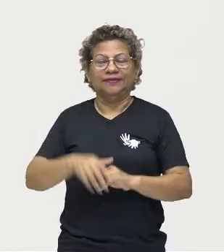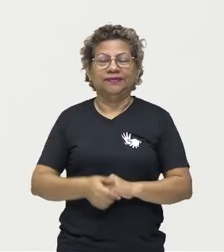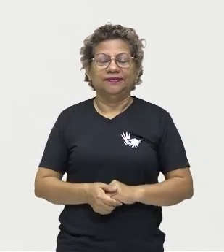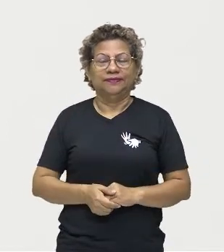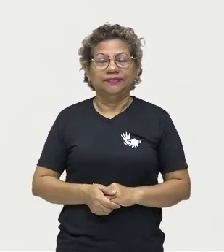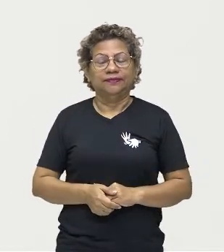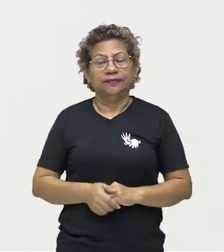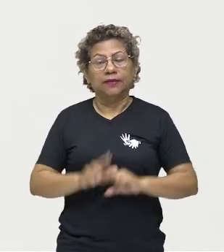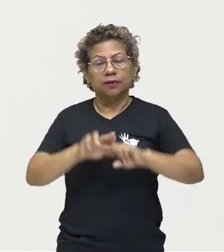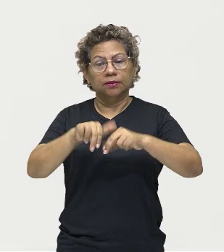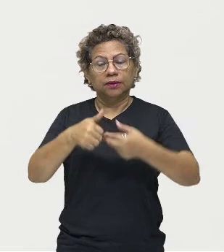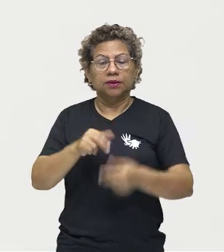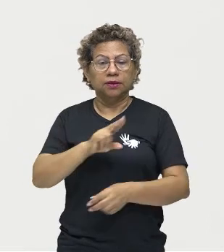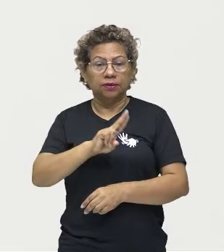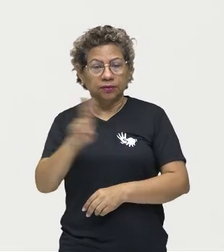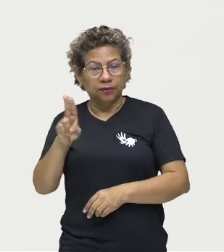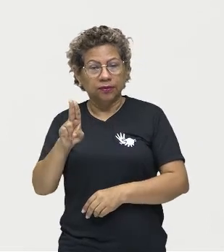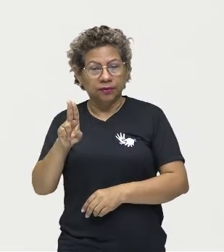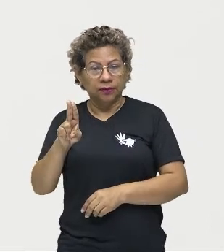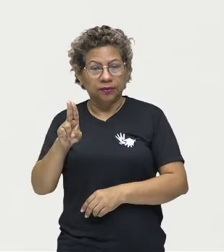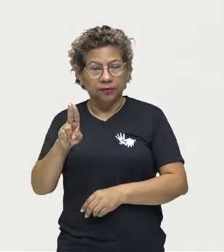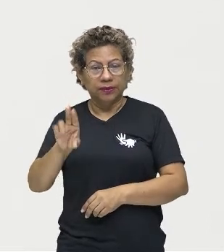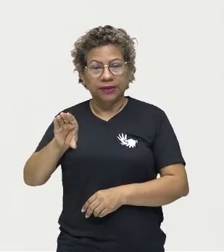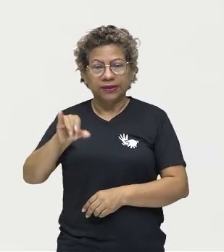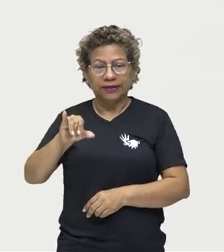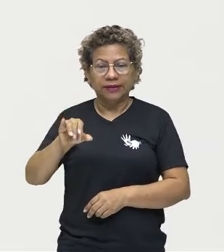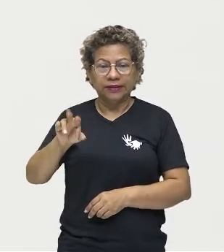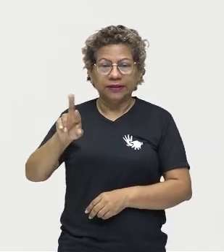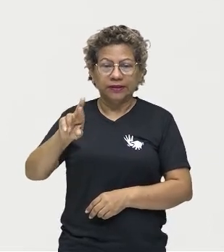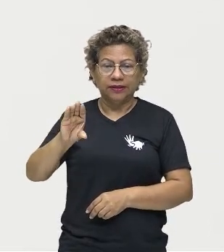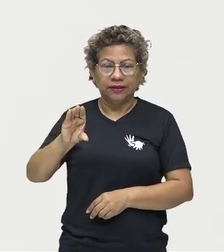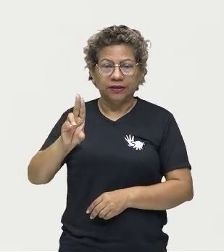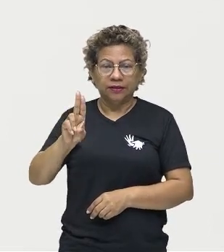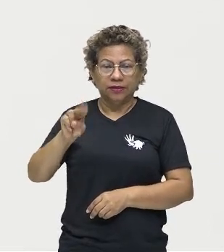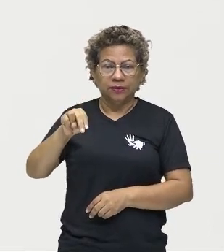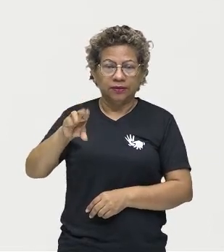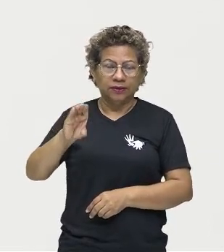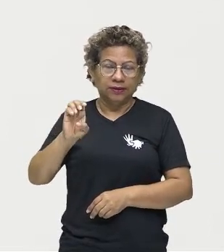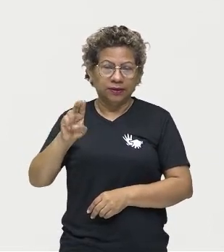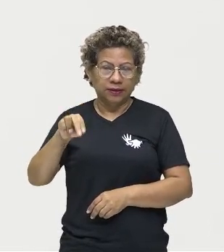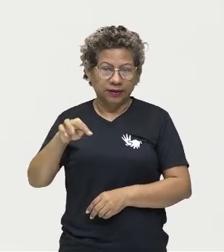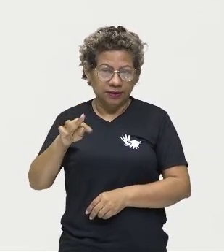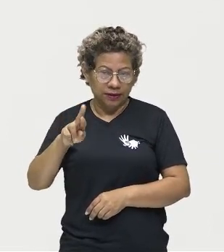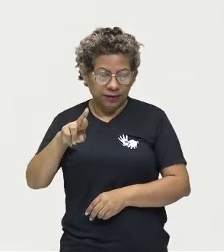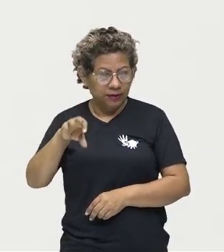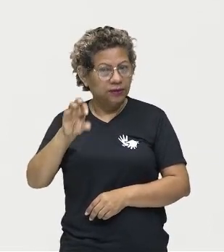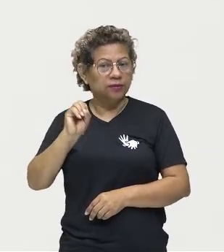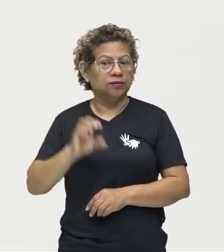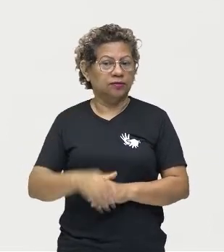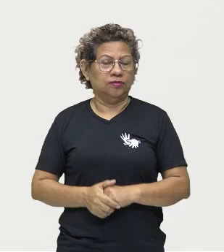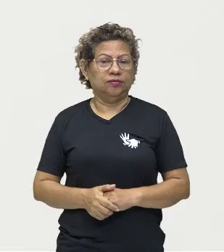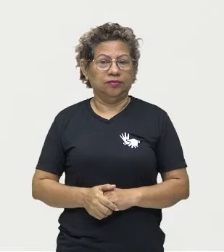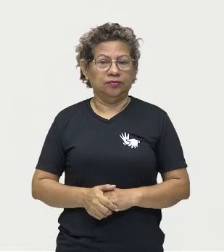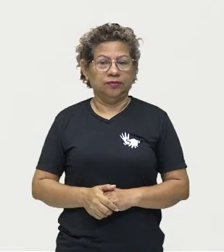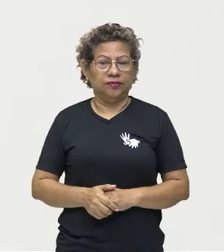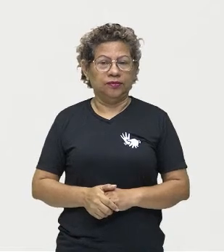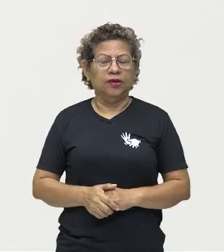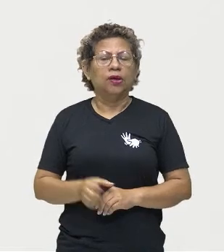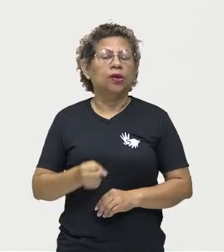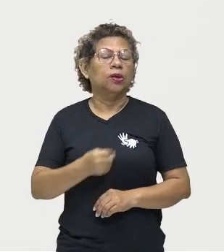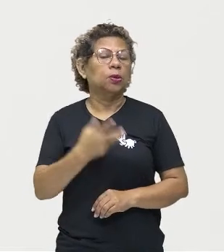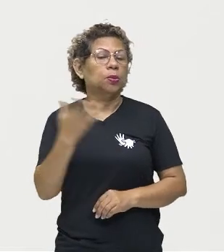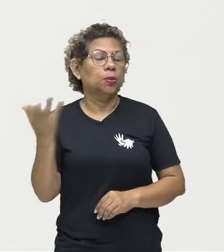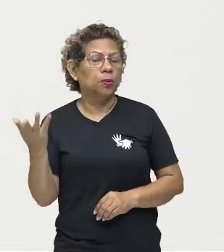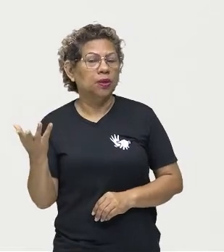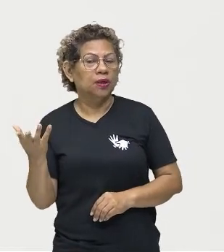Por isso se chama circuncentro. Detalhe, quando o triângulo ele é equilátero, ou seja, quando os lados dele são